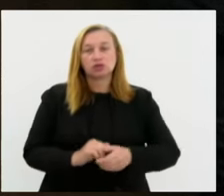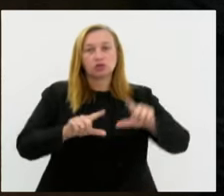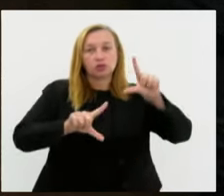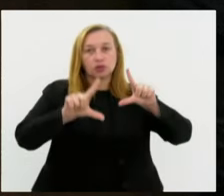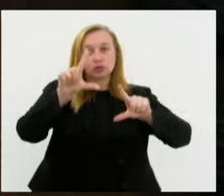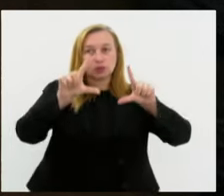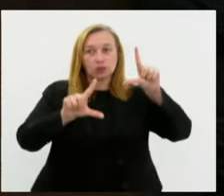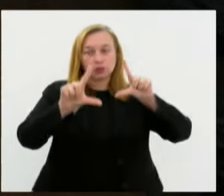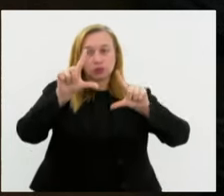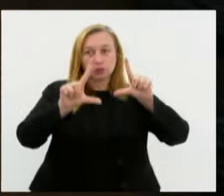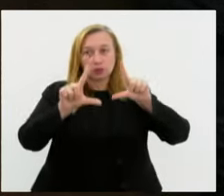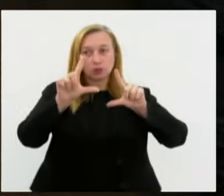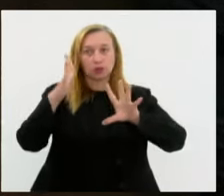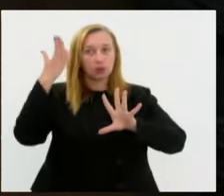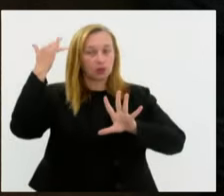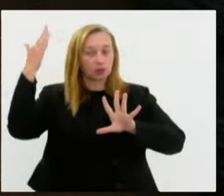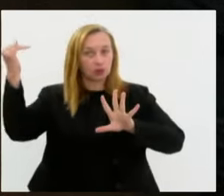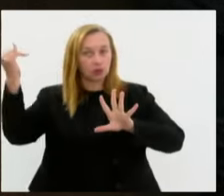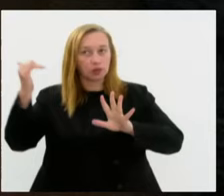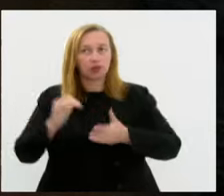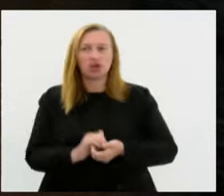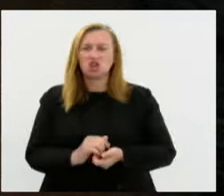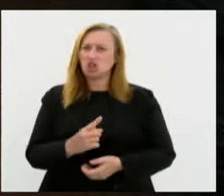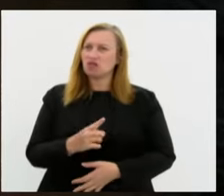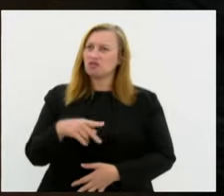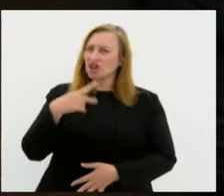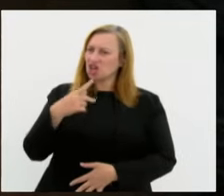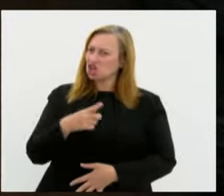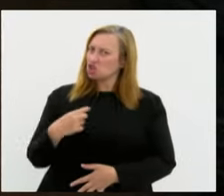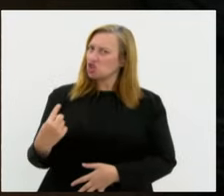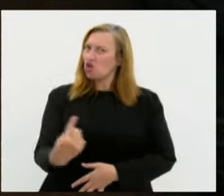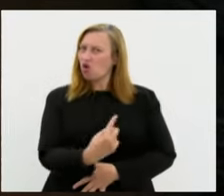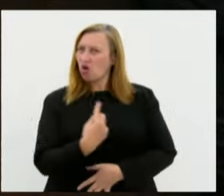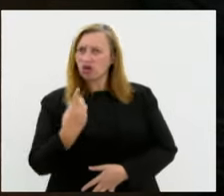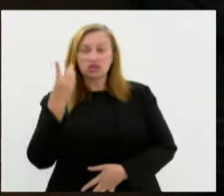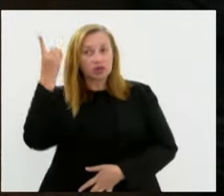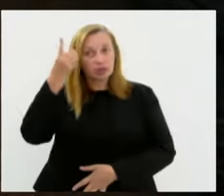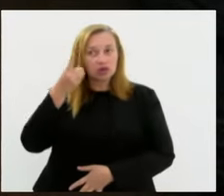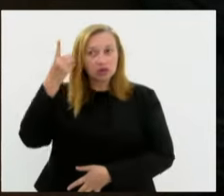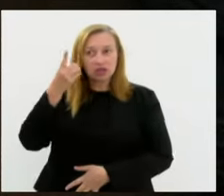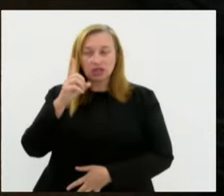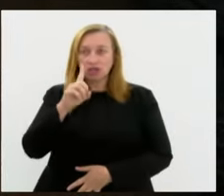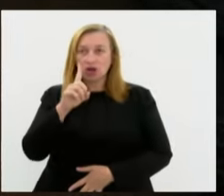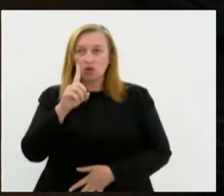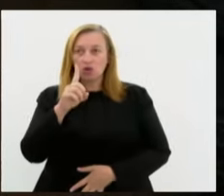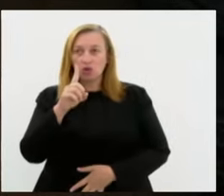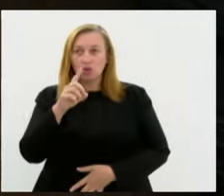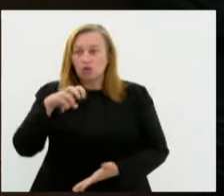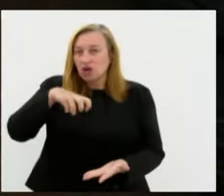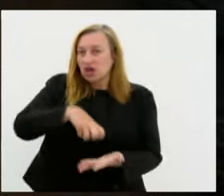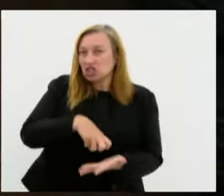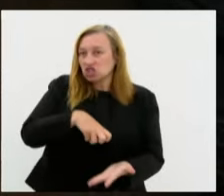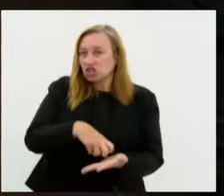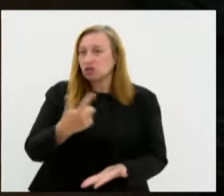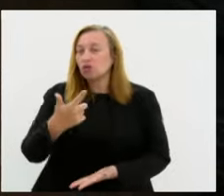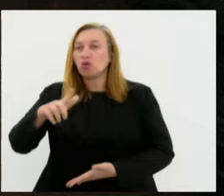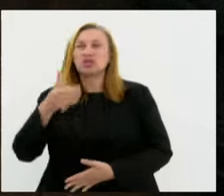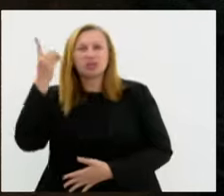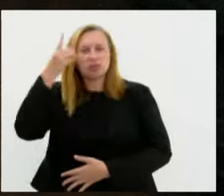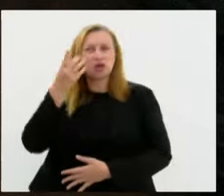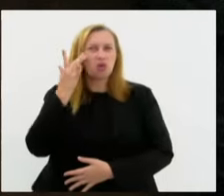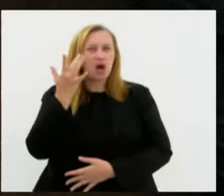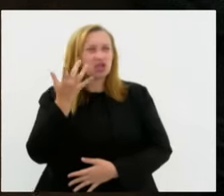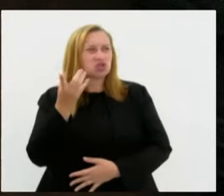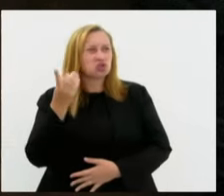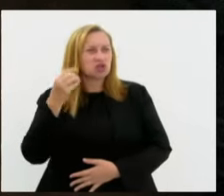comunicação, onde disseram que nós, deputados, não punimos deputados. Acho que Mink estava aqui, Luiz